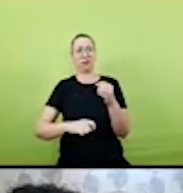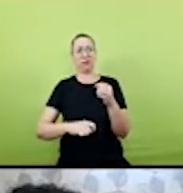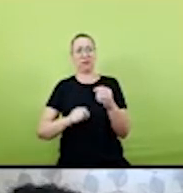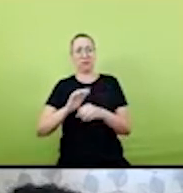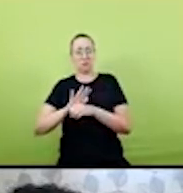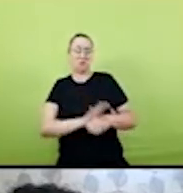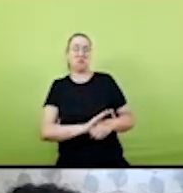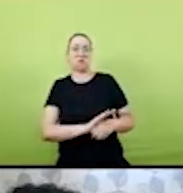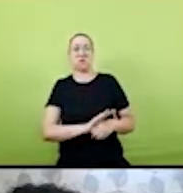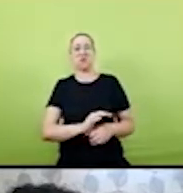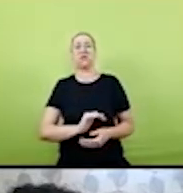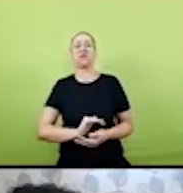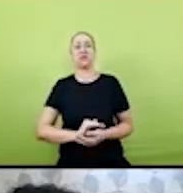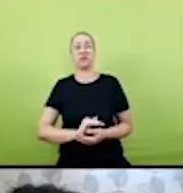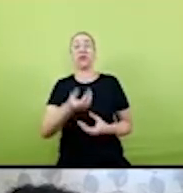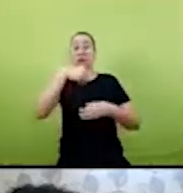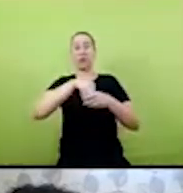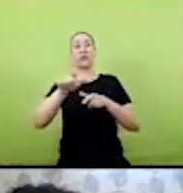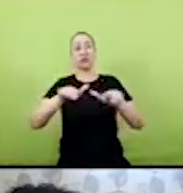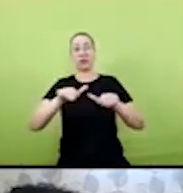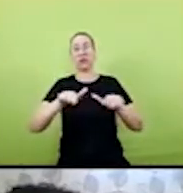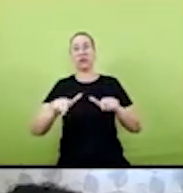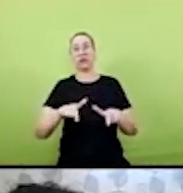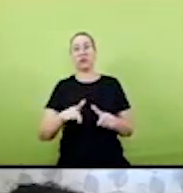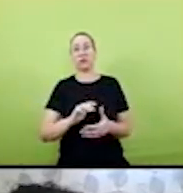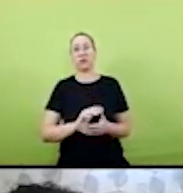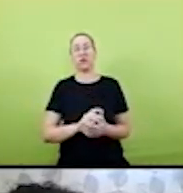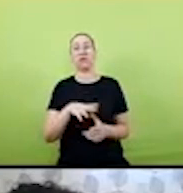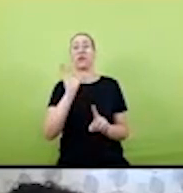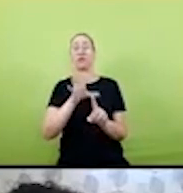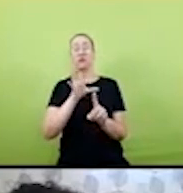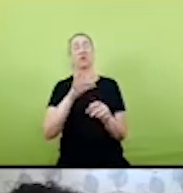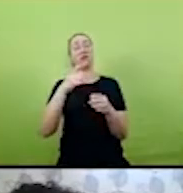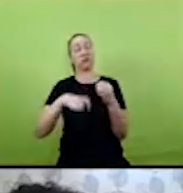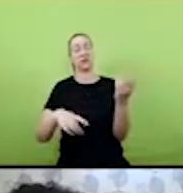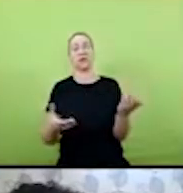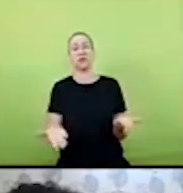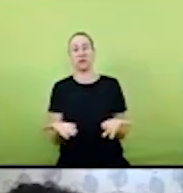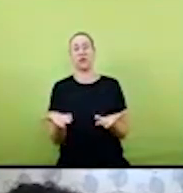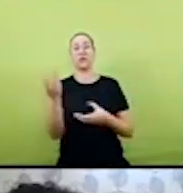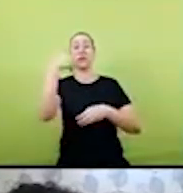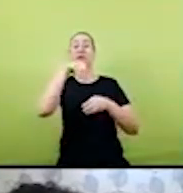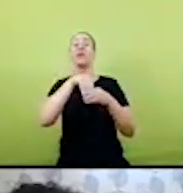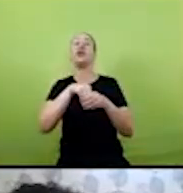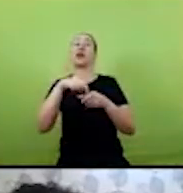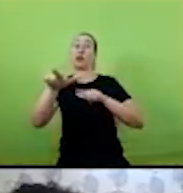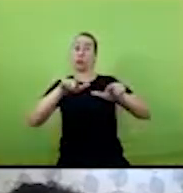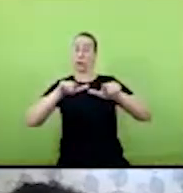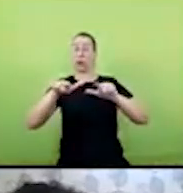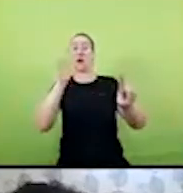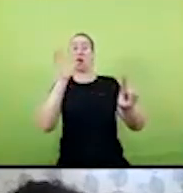ao assédio, né, a coação, que acontece dentro do ambiente de